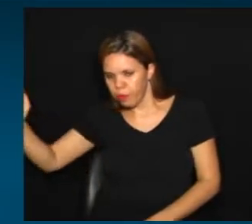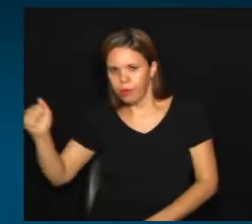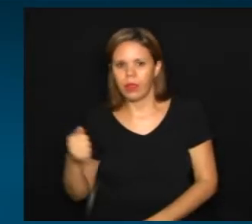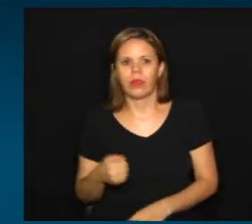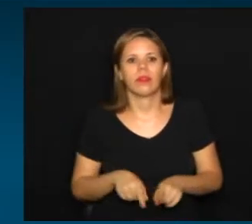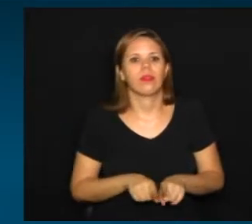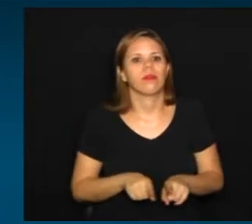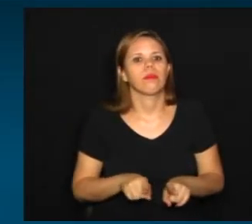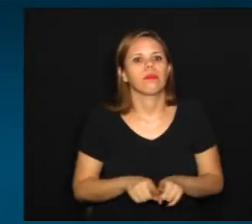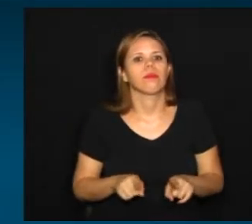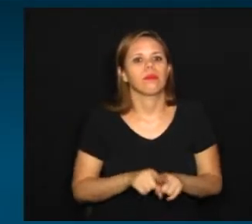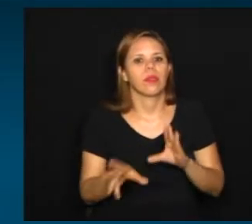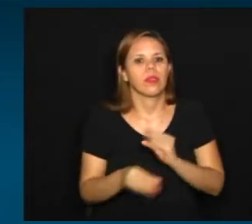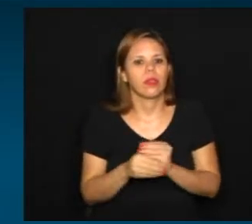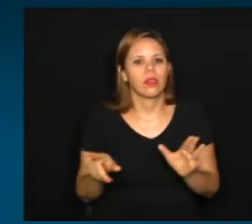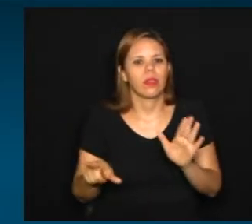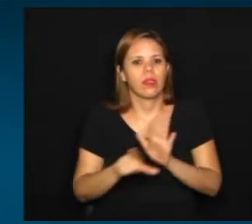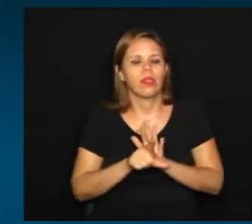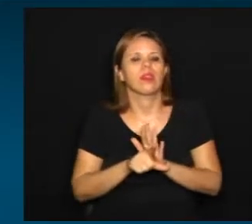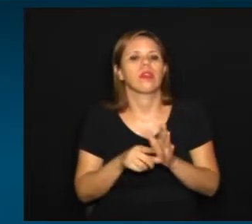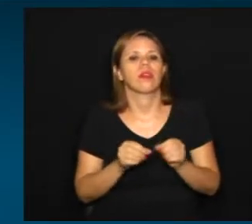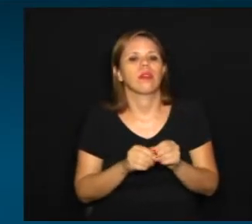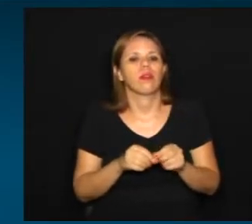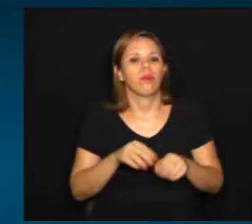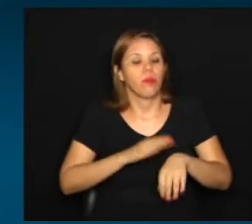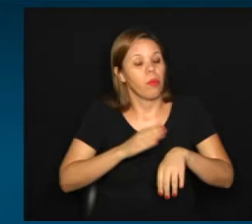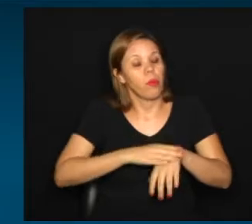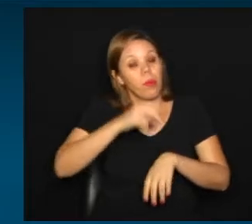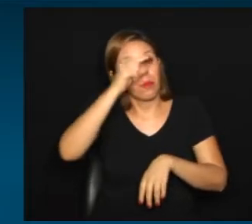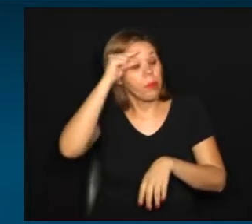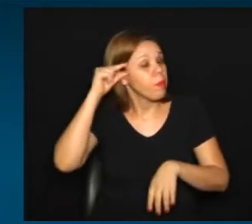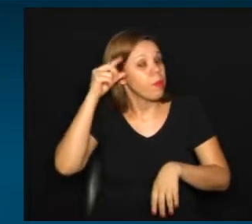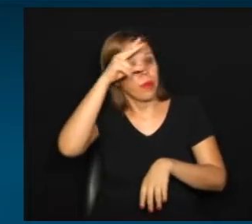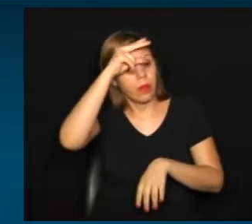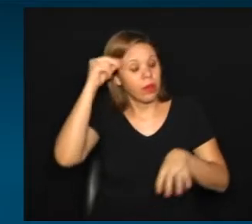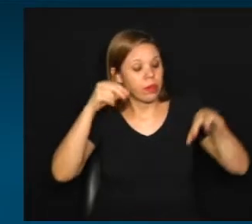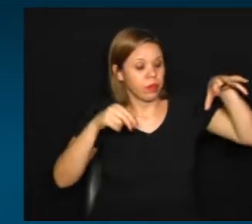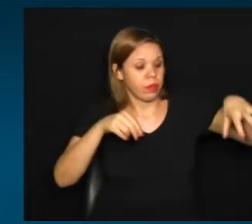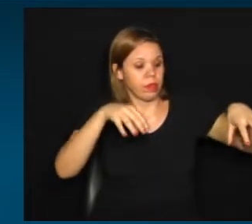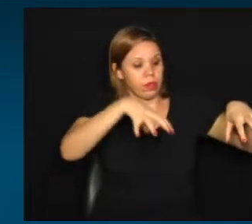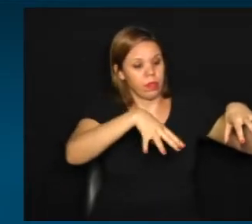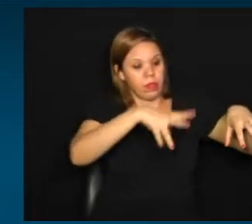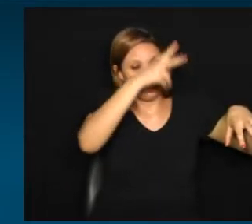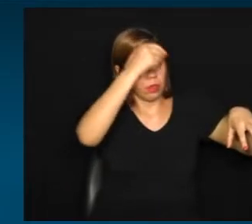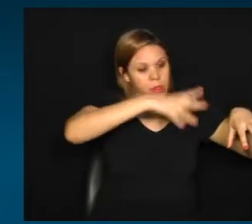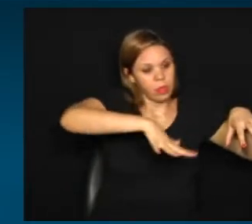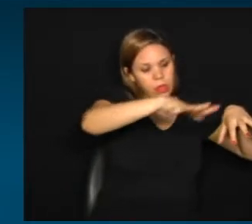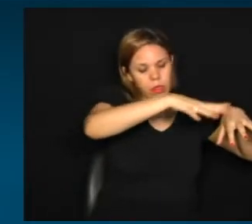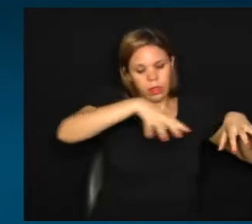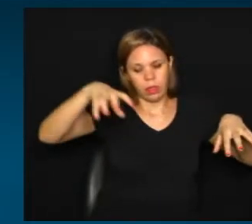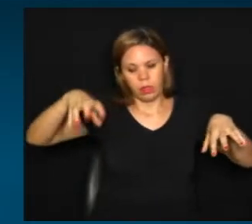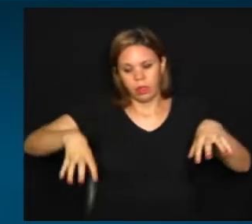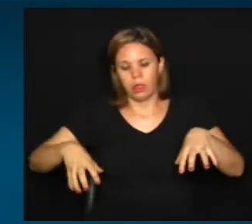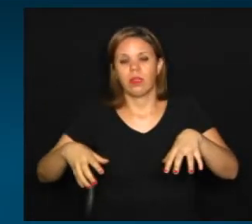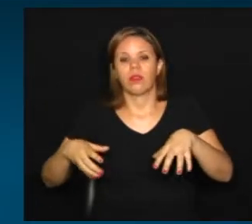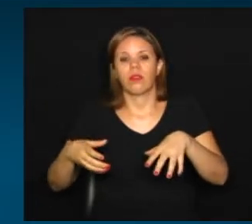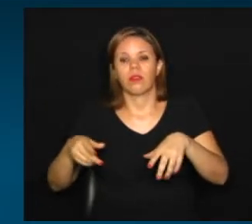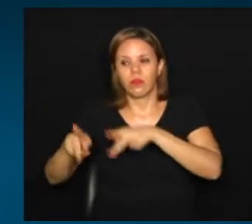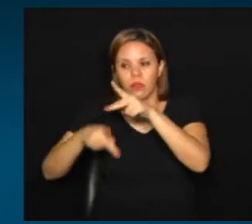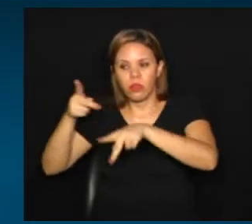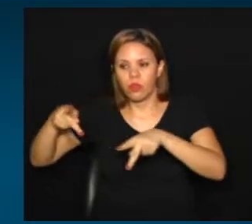de lei complementar de autoria do prefeito, que trata de desafetação de área de praça da classe de bens públicos de uso comum do